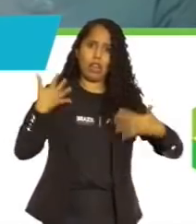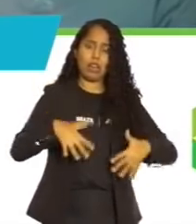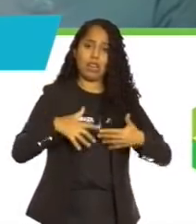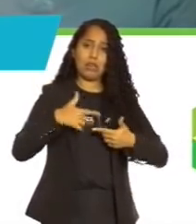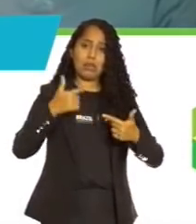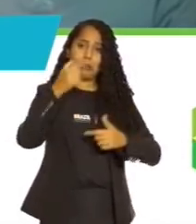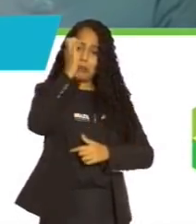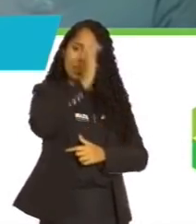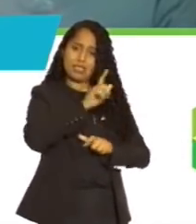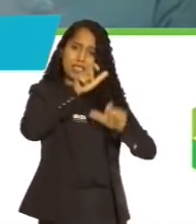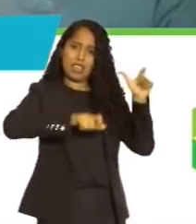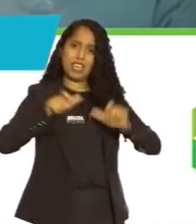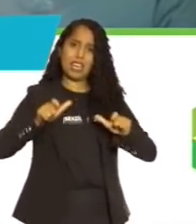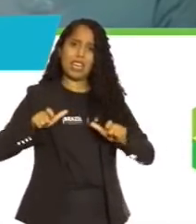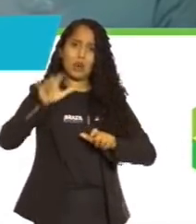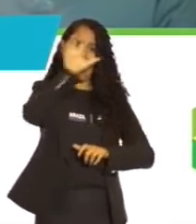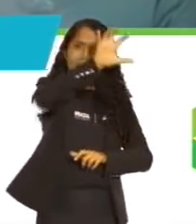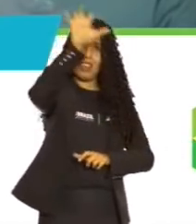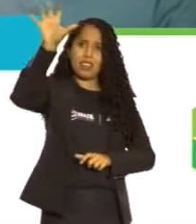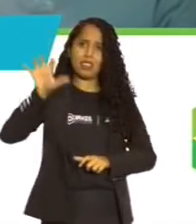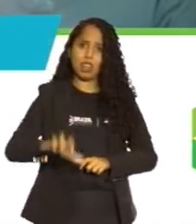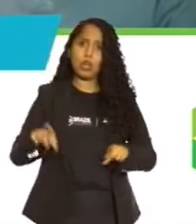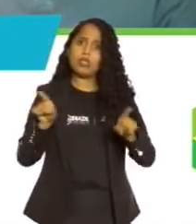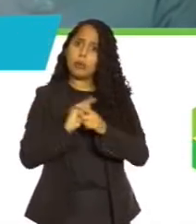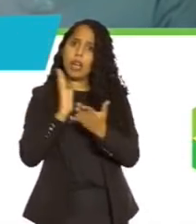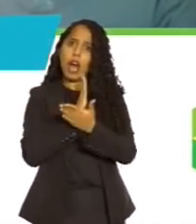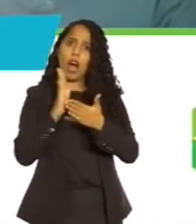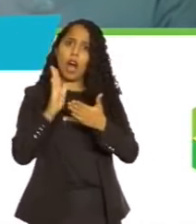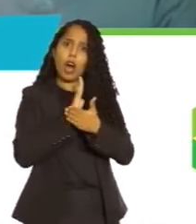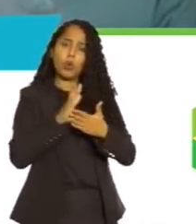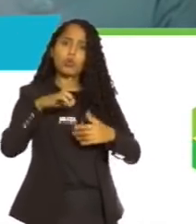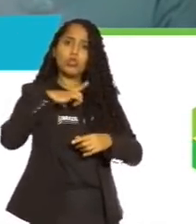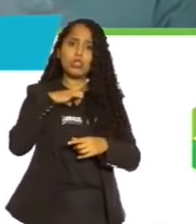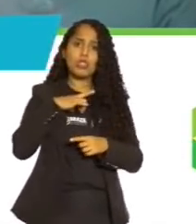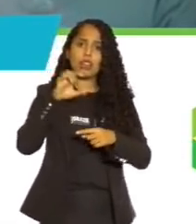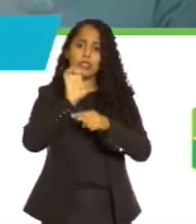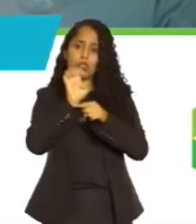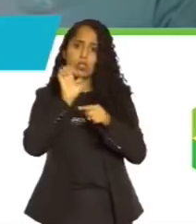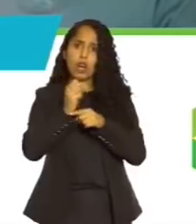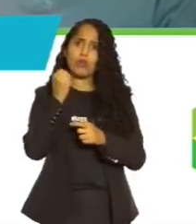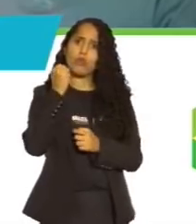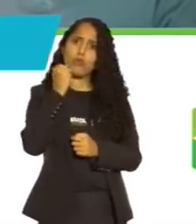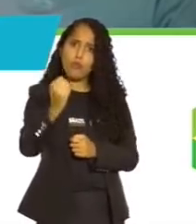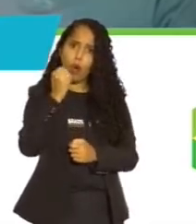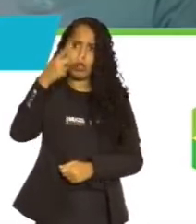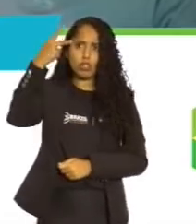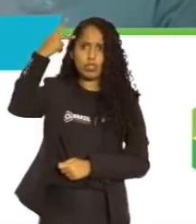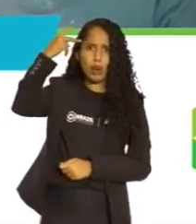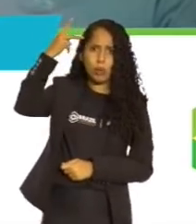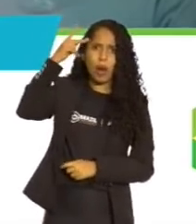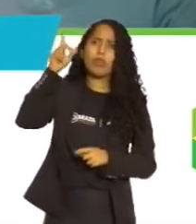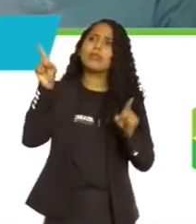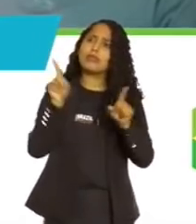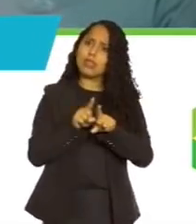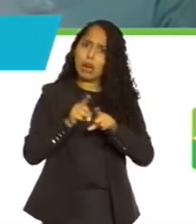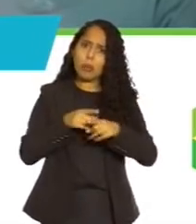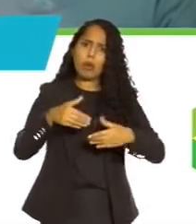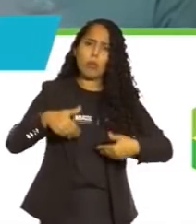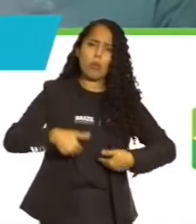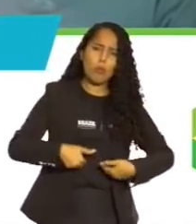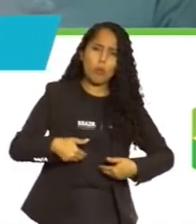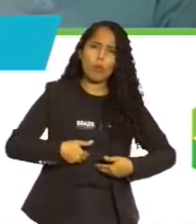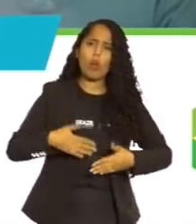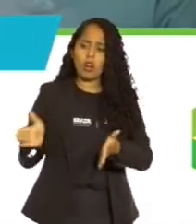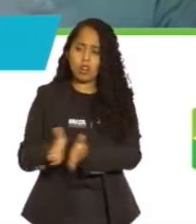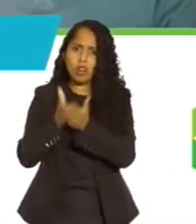as regiões. Até estados mais fortes, mais ricos, como São Paulo, vivem também a pressão da miséria, da pobreza nas ruas e